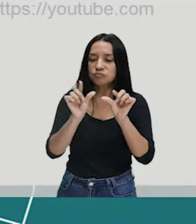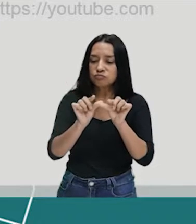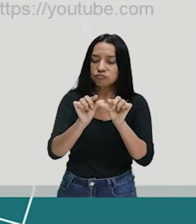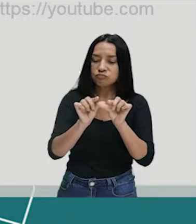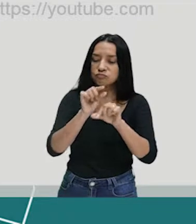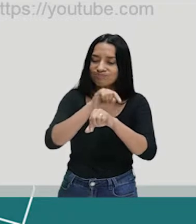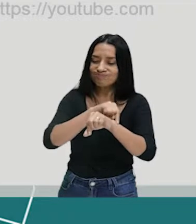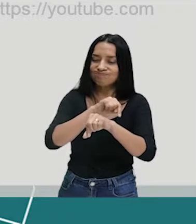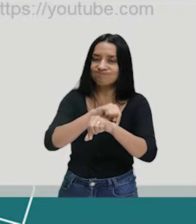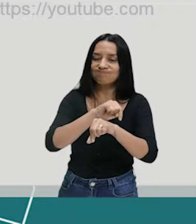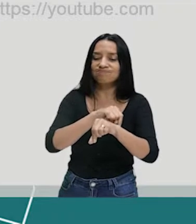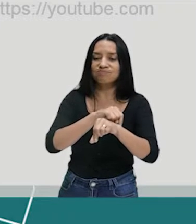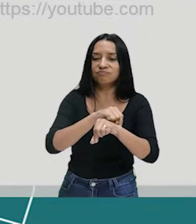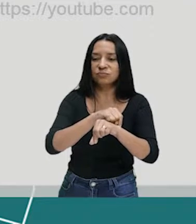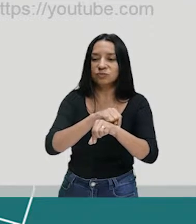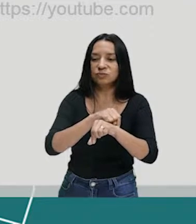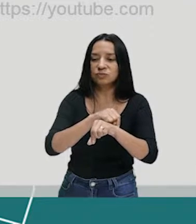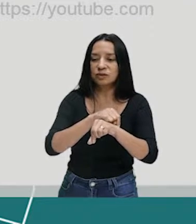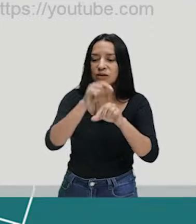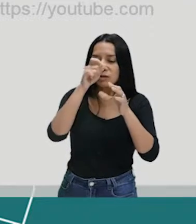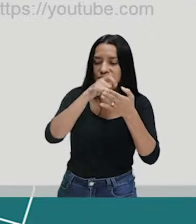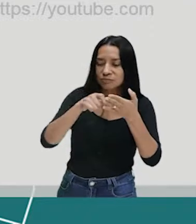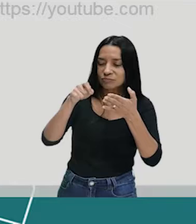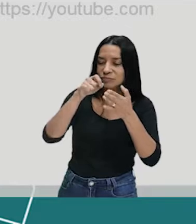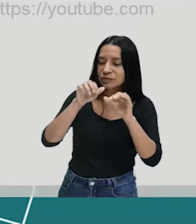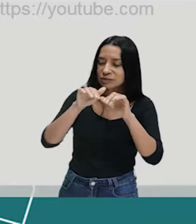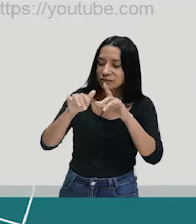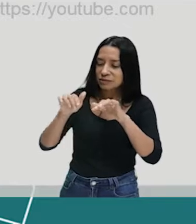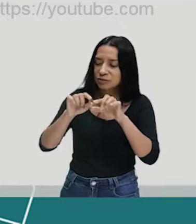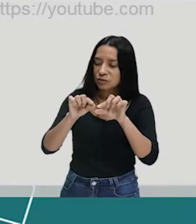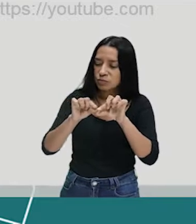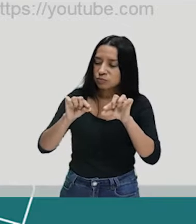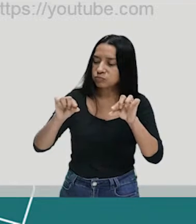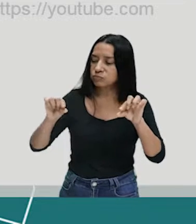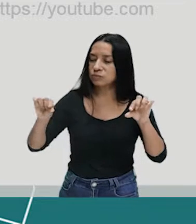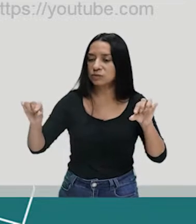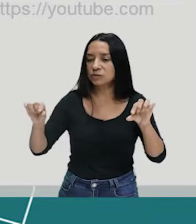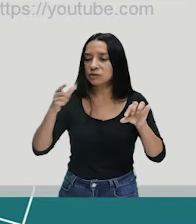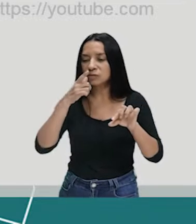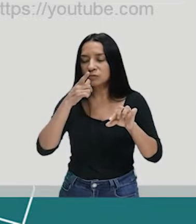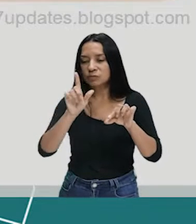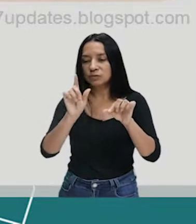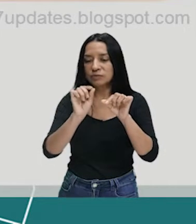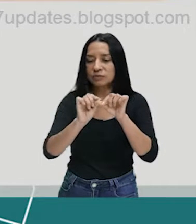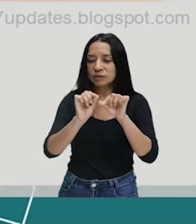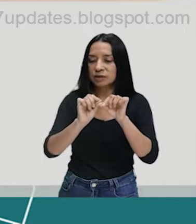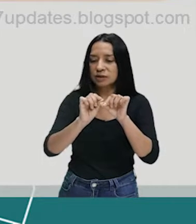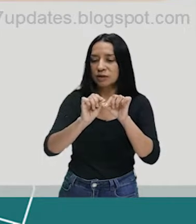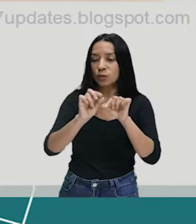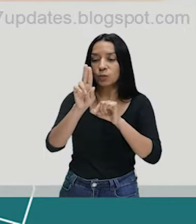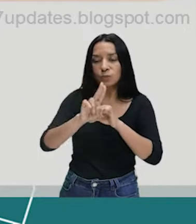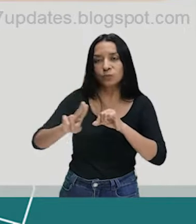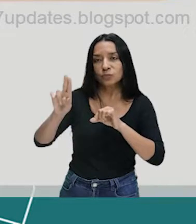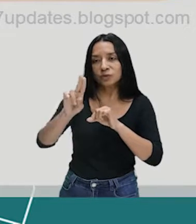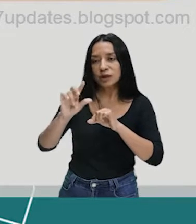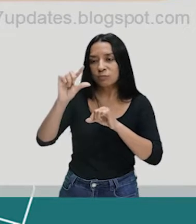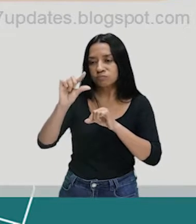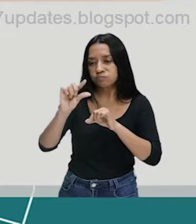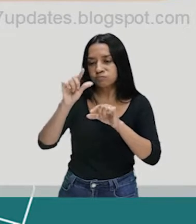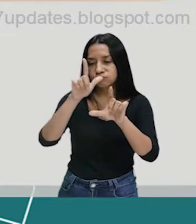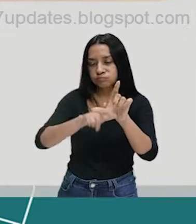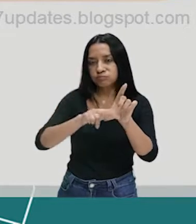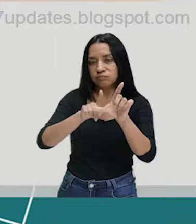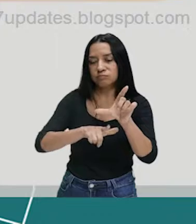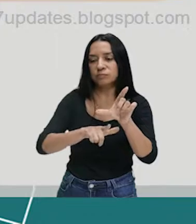tempo a Então em vez de você escrever uma longa sentença você consegue fazer uma abreviação elas